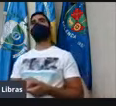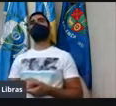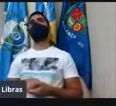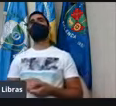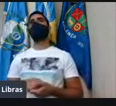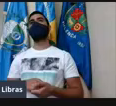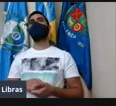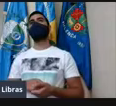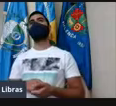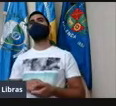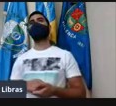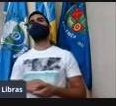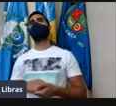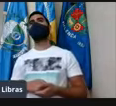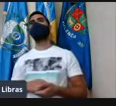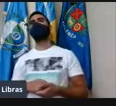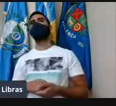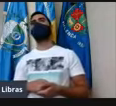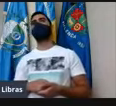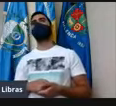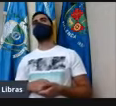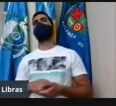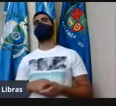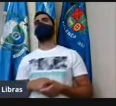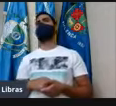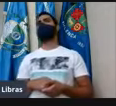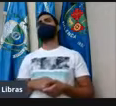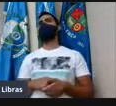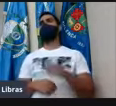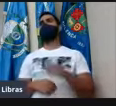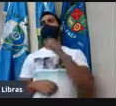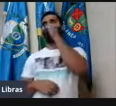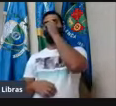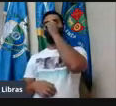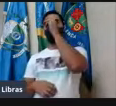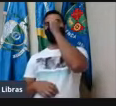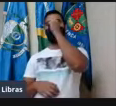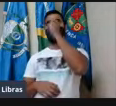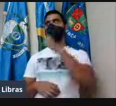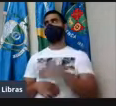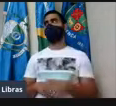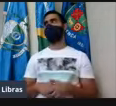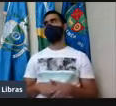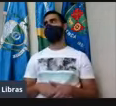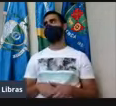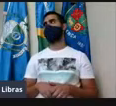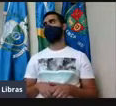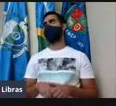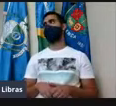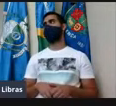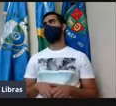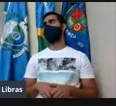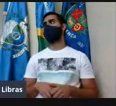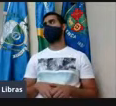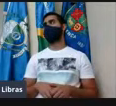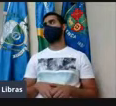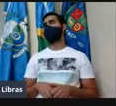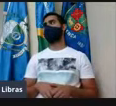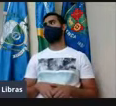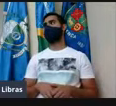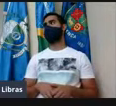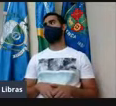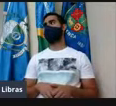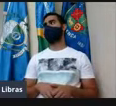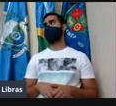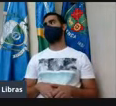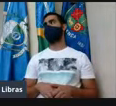consignar que o senhor Juarez, então, acho que o Marcinho, vereador Marquinhos, me perdoe, eu acho que você deixou também em ata consignado, que ele mande